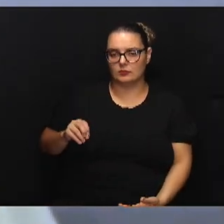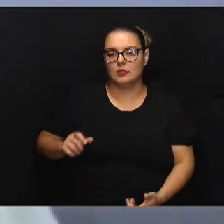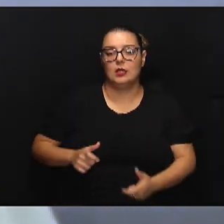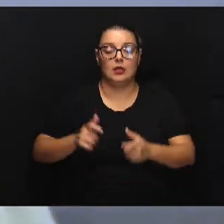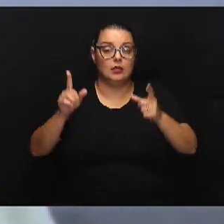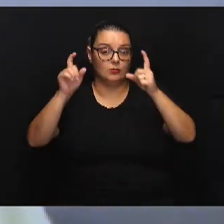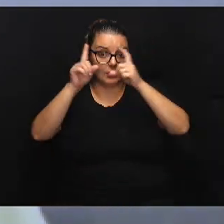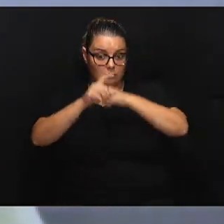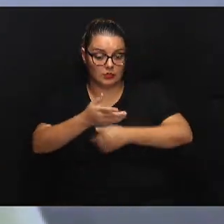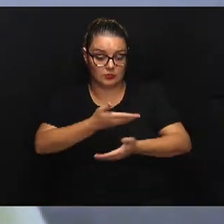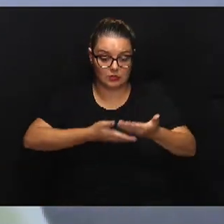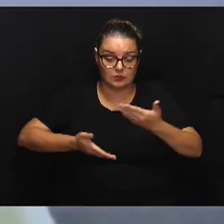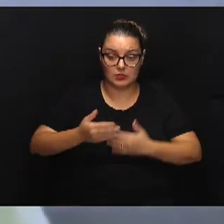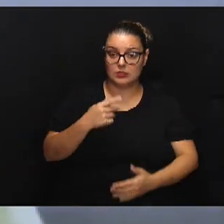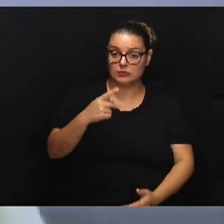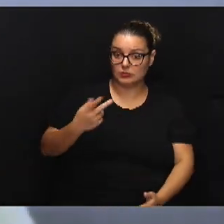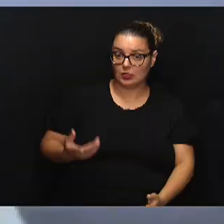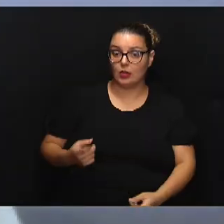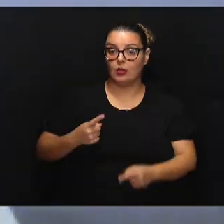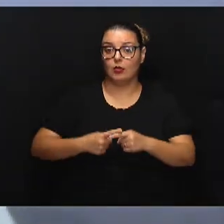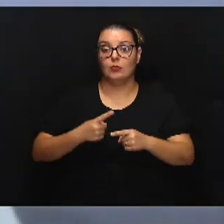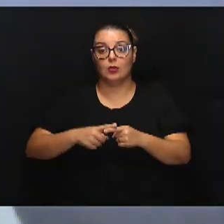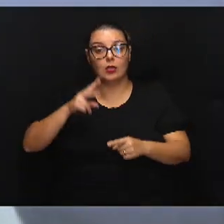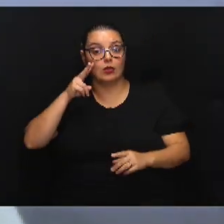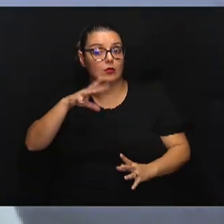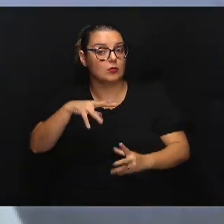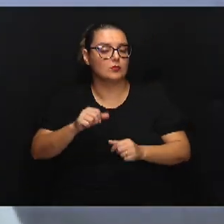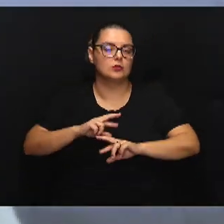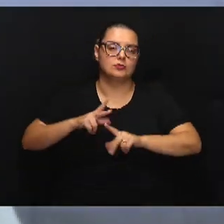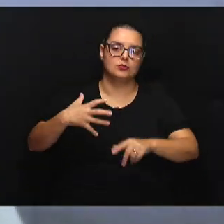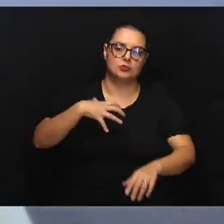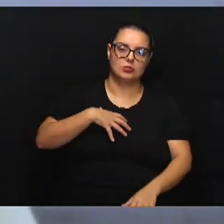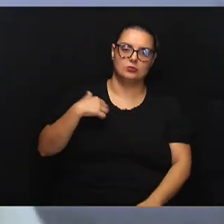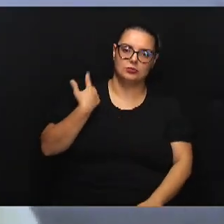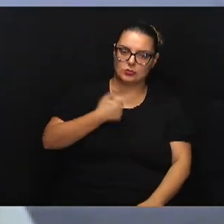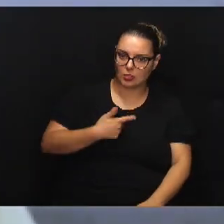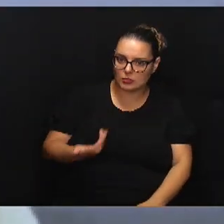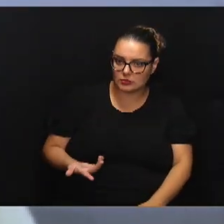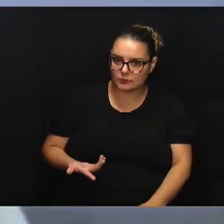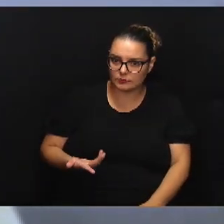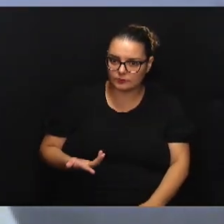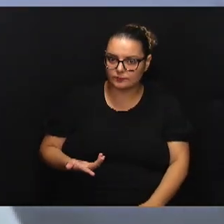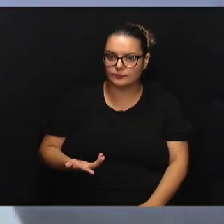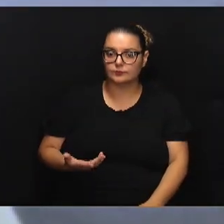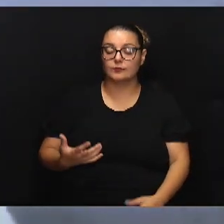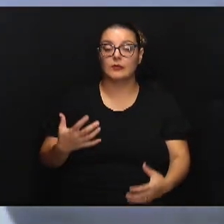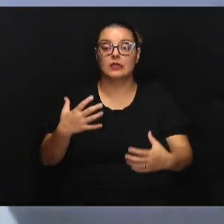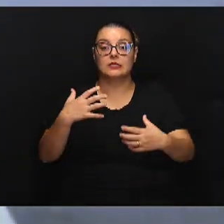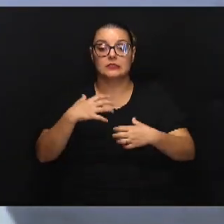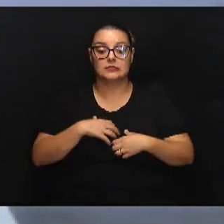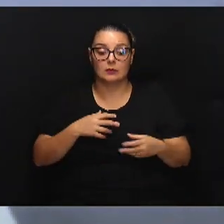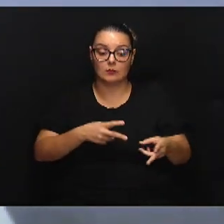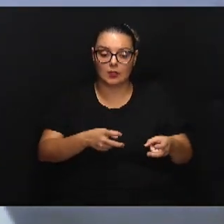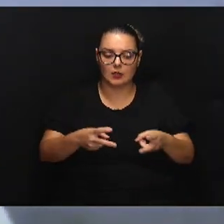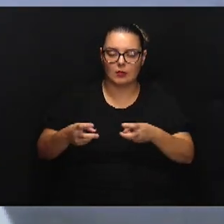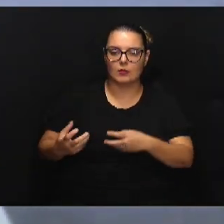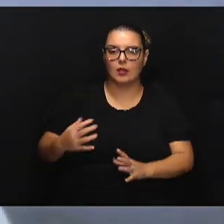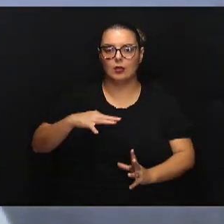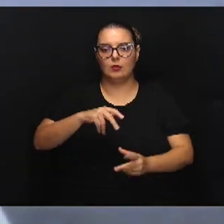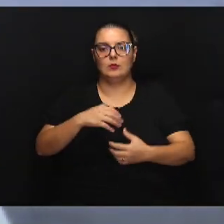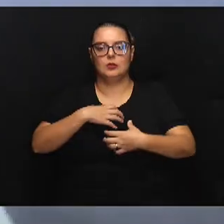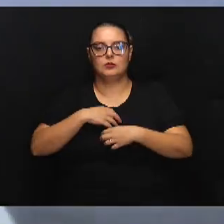dificuldade de interação dele, porque ele vê o mundo de forma diferente da nossa. Ele sente, ele percebe o mundo de